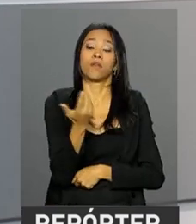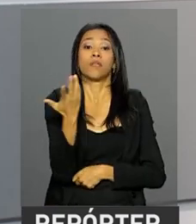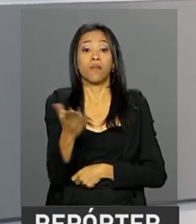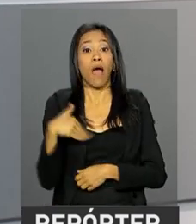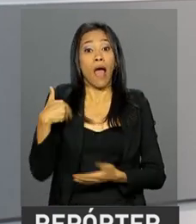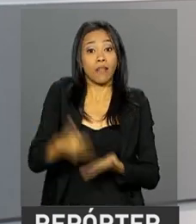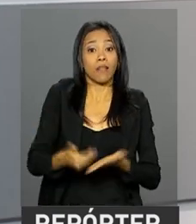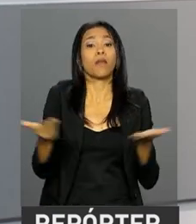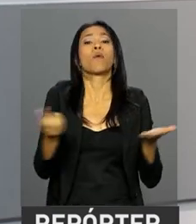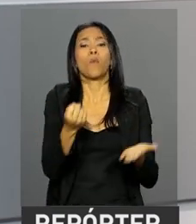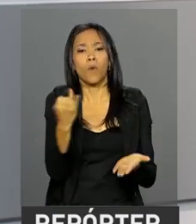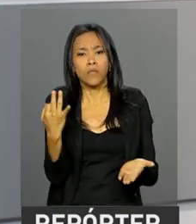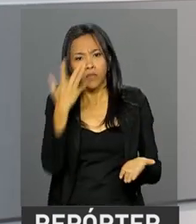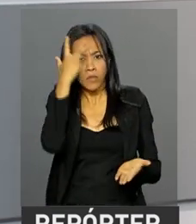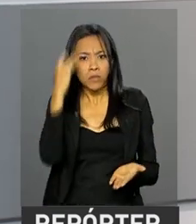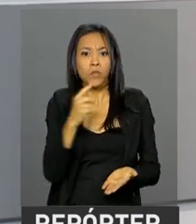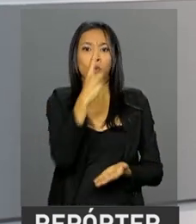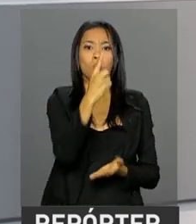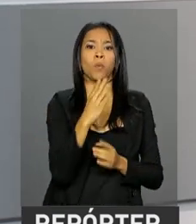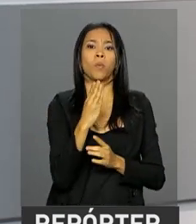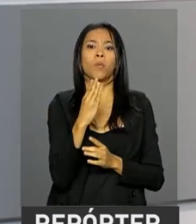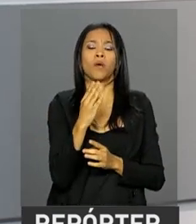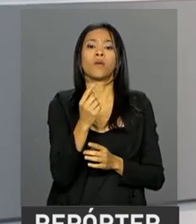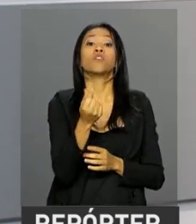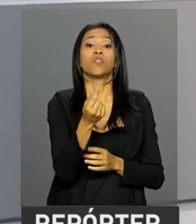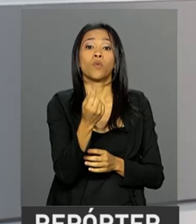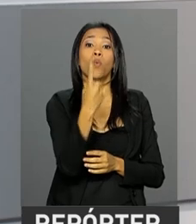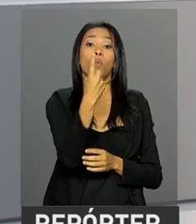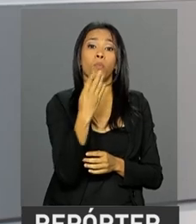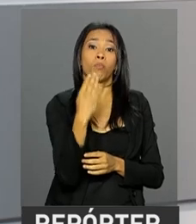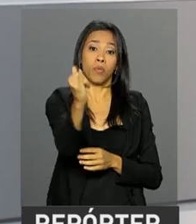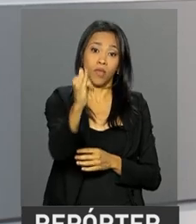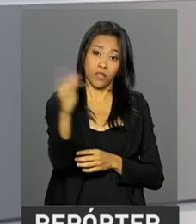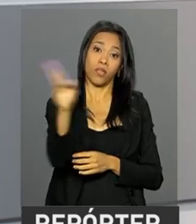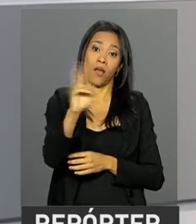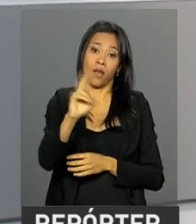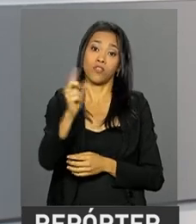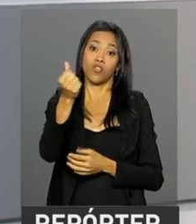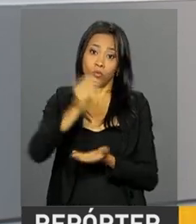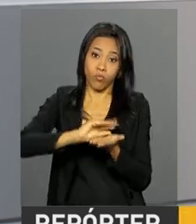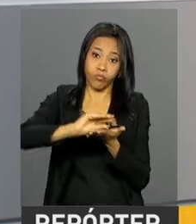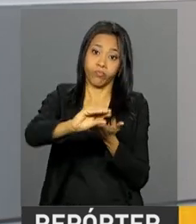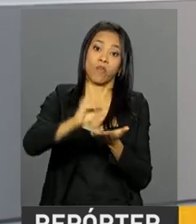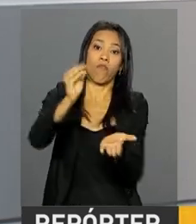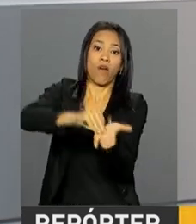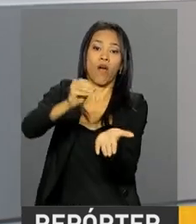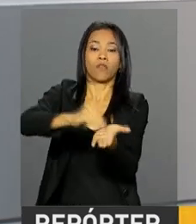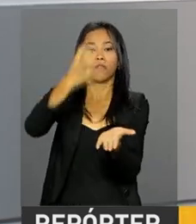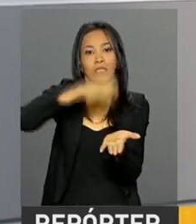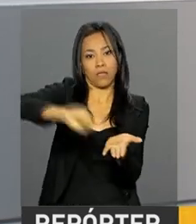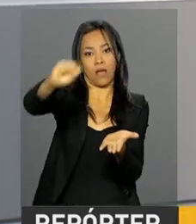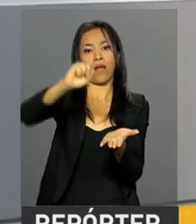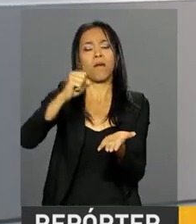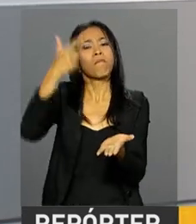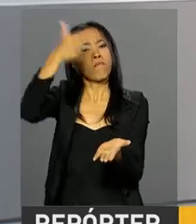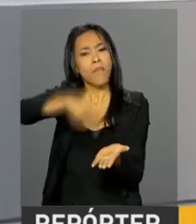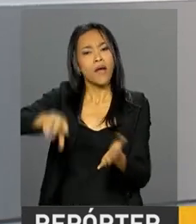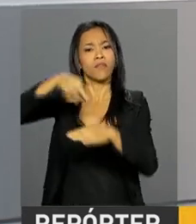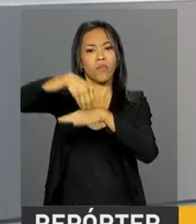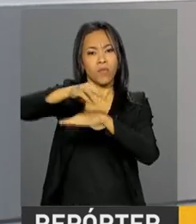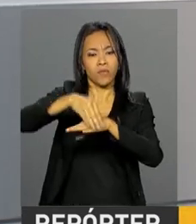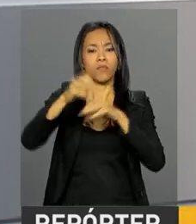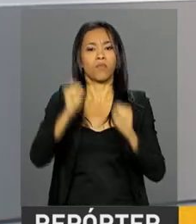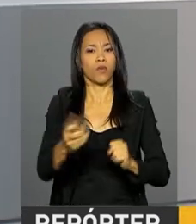até agora mais de R bilhão de reais ainda estão disponíveis para serem sacados para mais informações basta Ligar para o